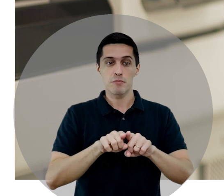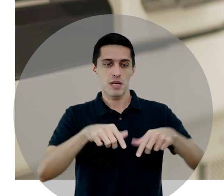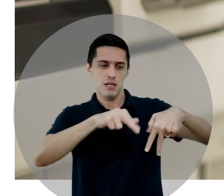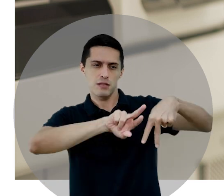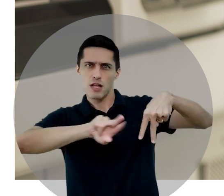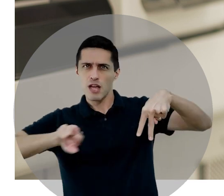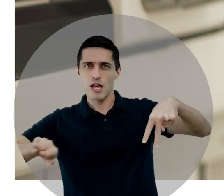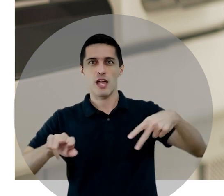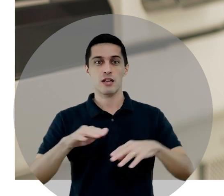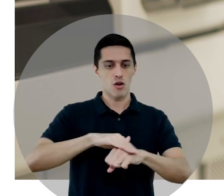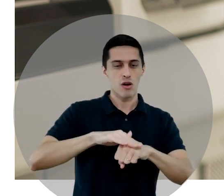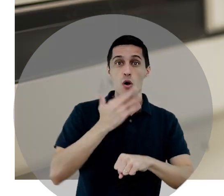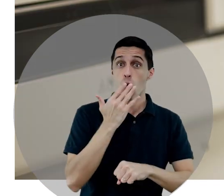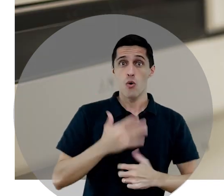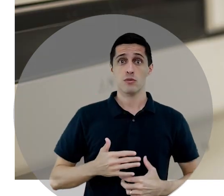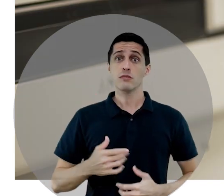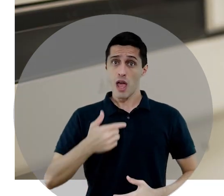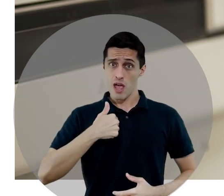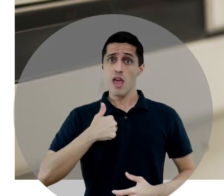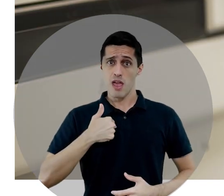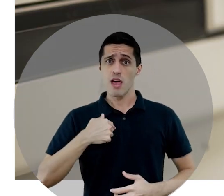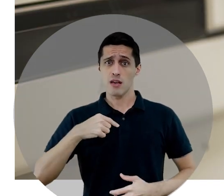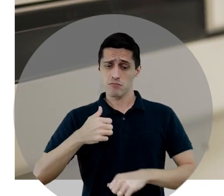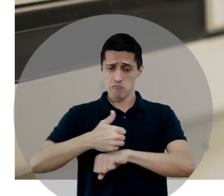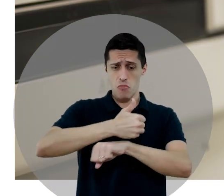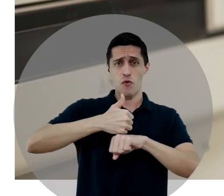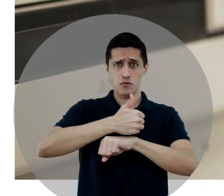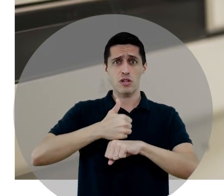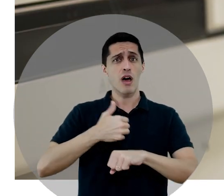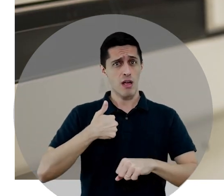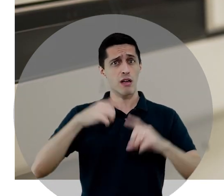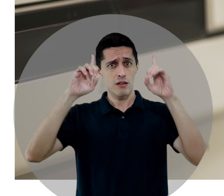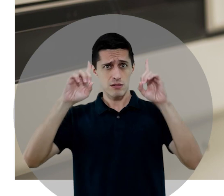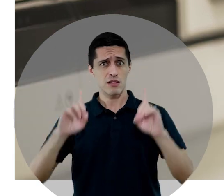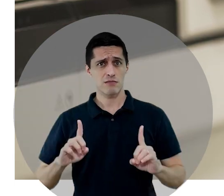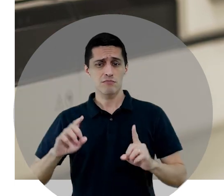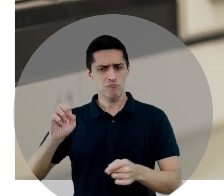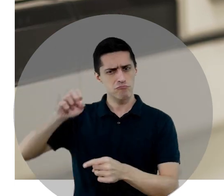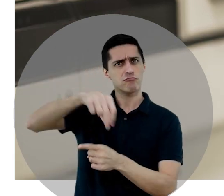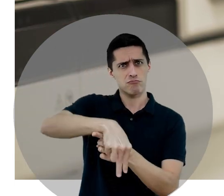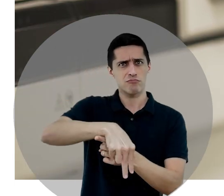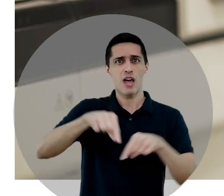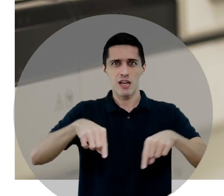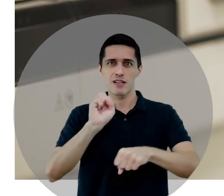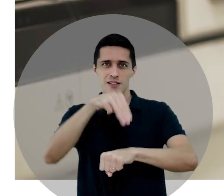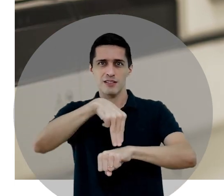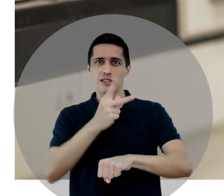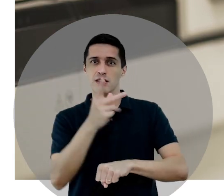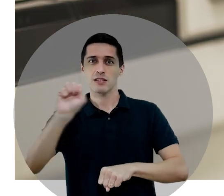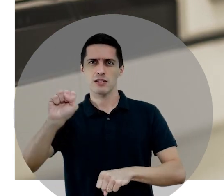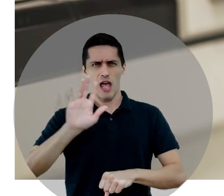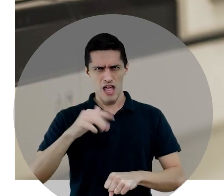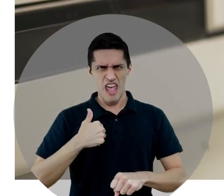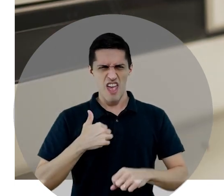LGBTQIA+, gênero e raça. Eu sou um profissional que entrou no time da Siemens Healthineers com deficiência física e isso